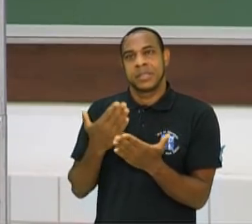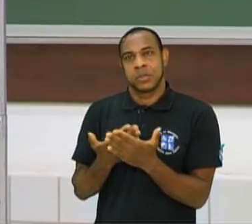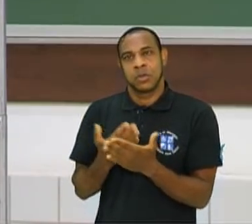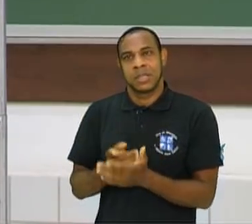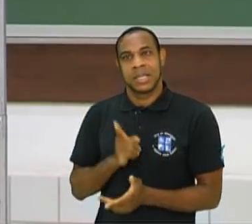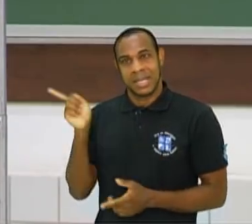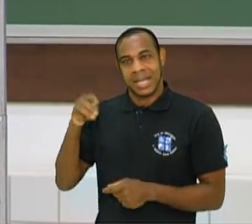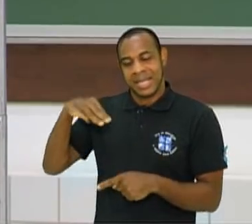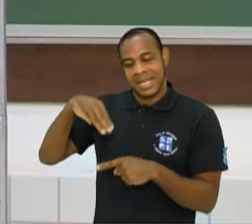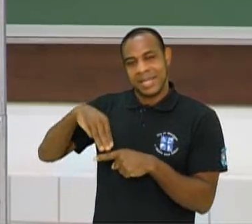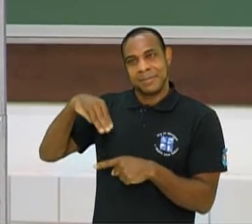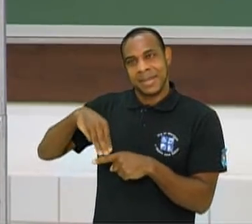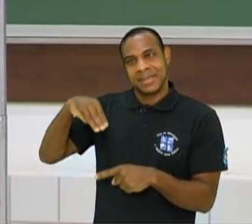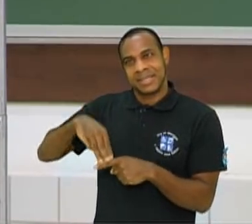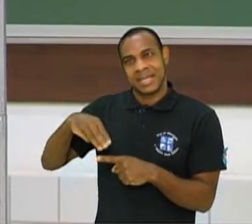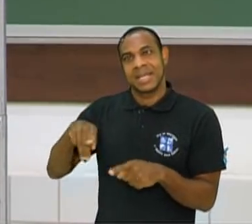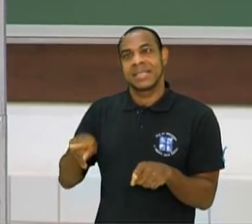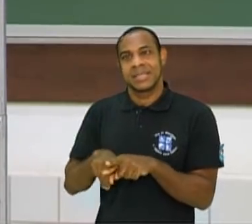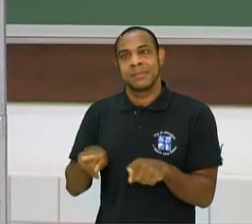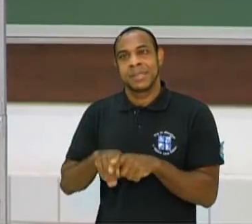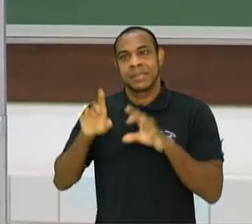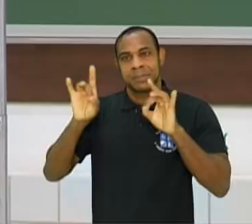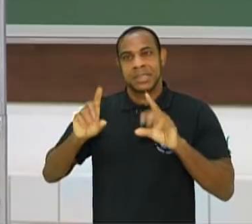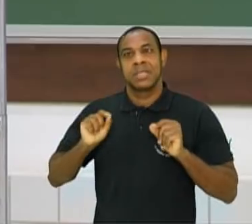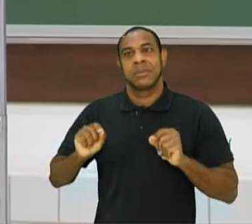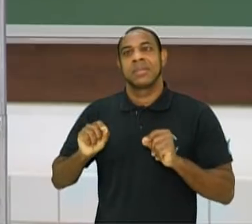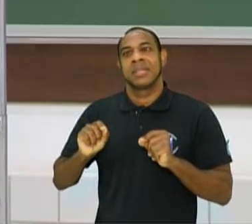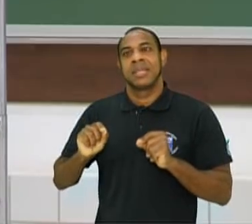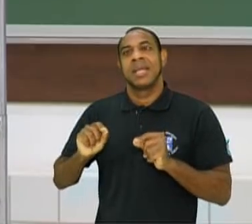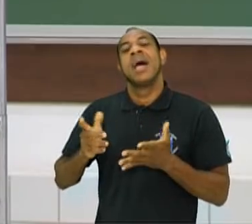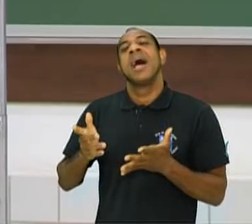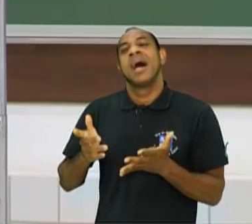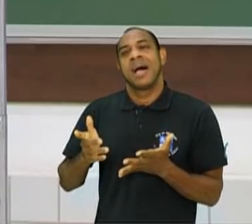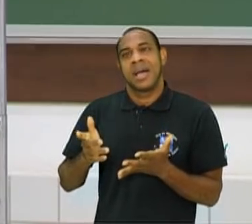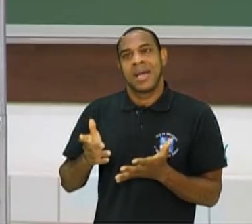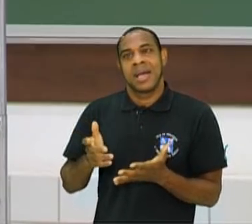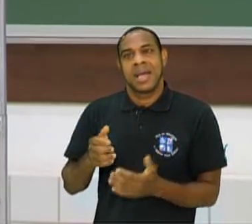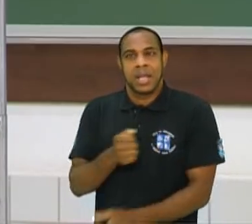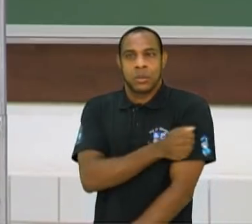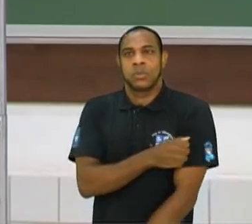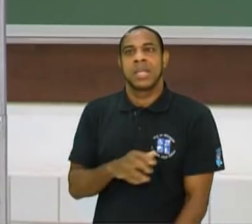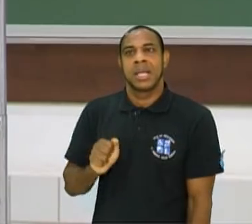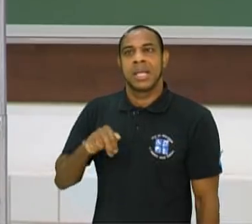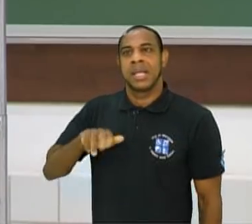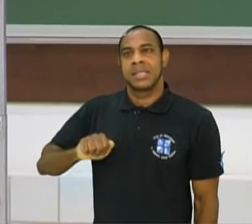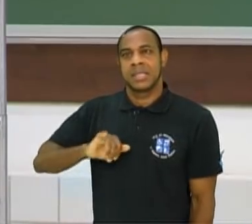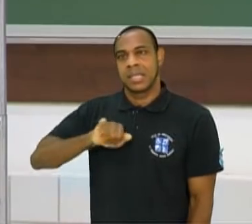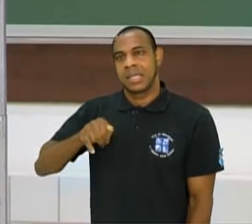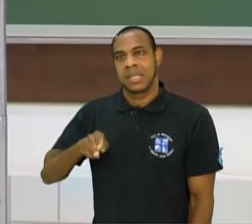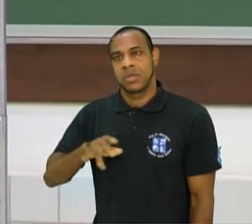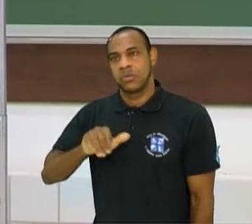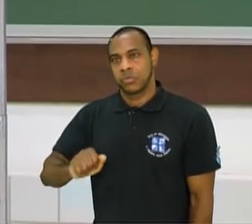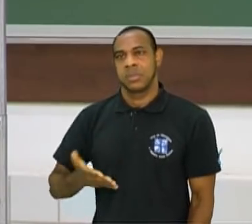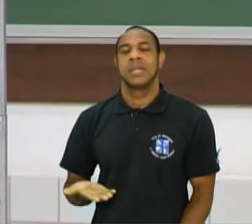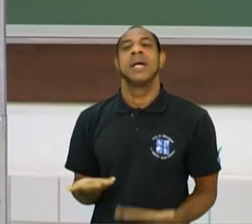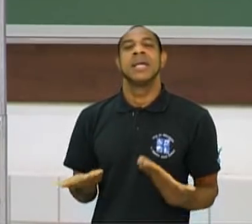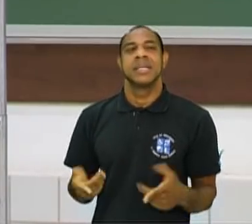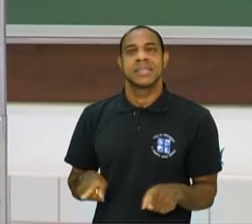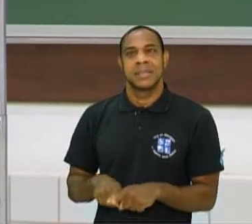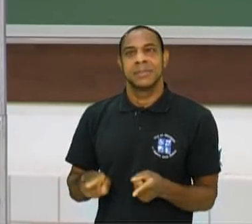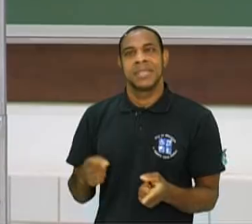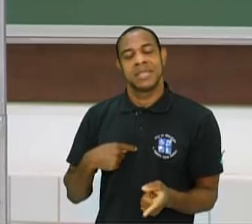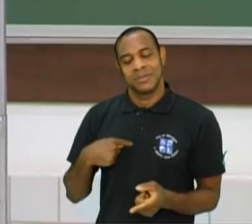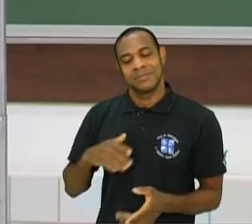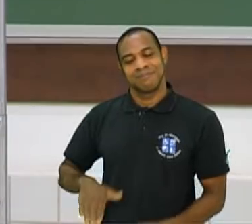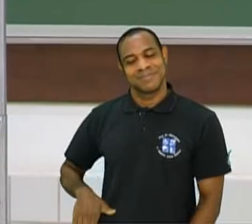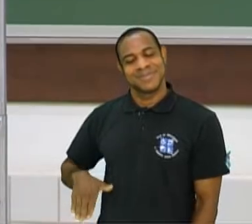nossos alunos aí, né, que estão acompanhando as aulas. E quero dizer que eu sou de Maringá, tenho um carinho muito grande por essa cidade. Um beijão